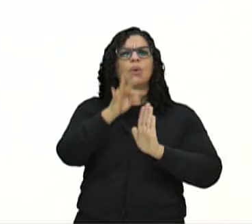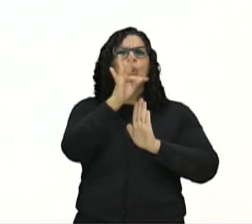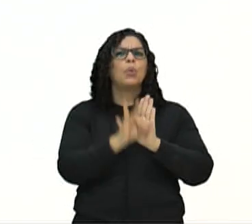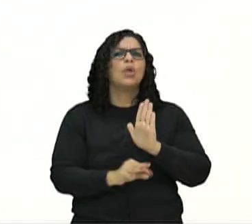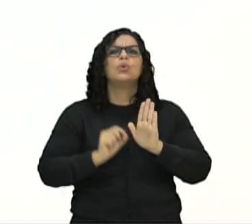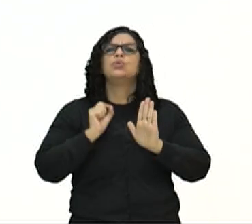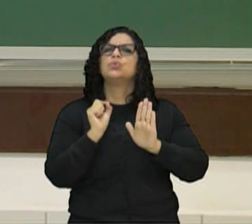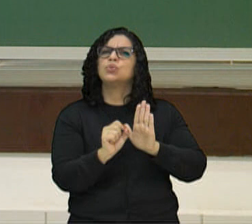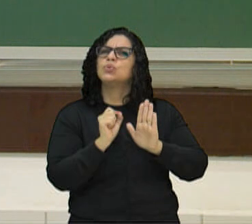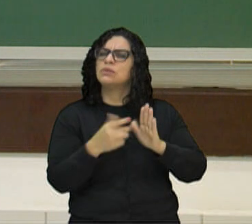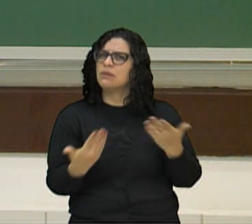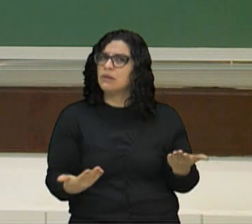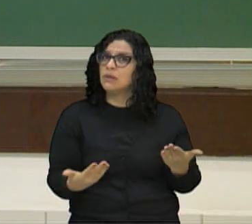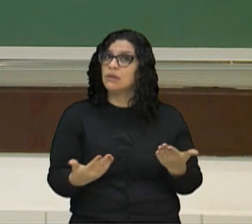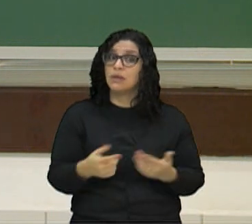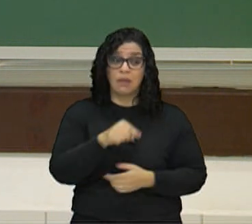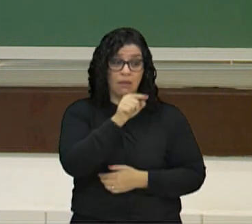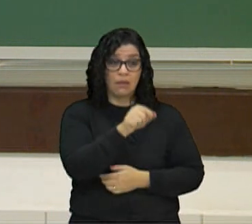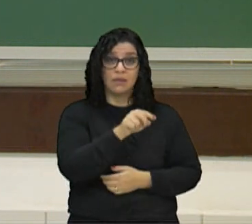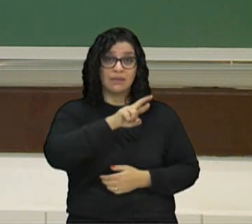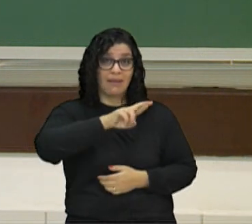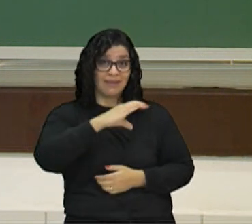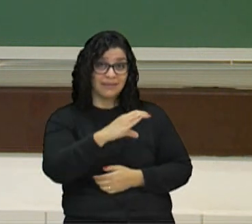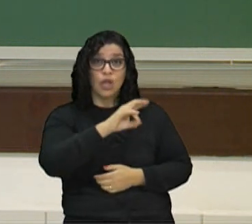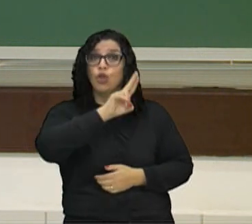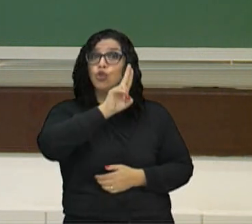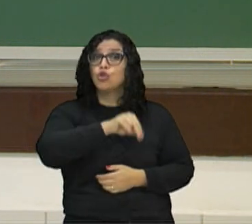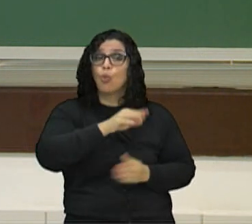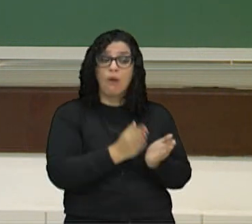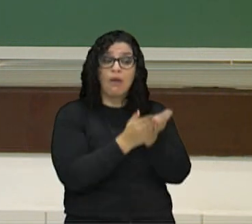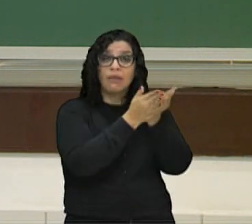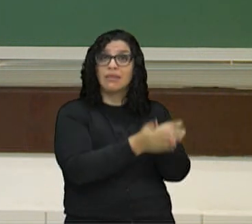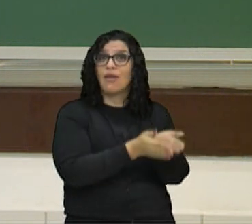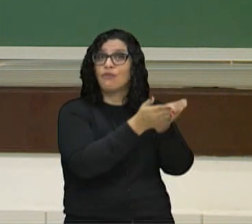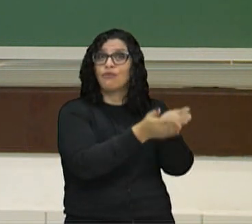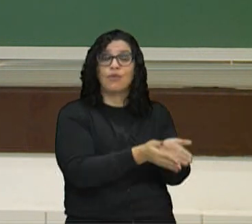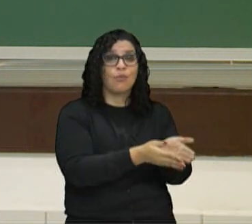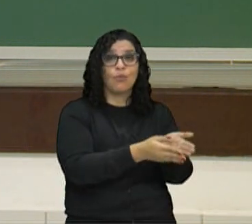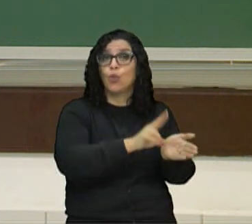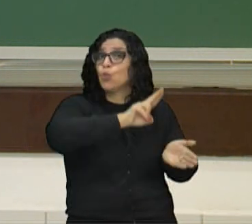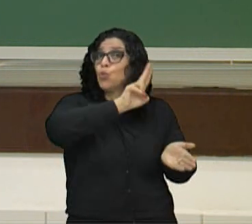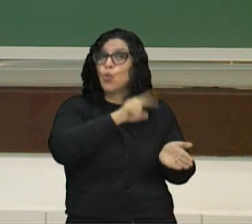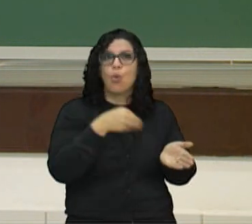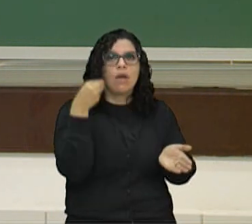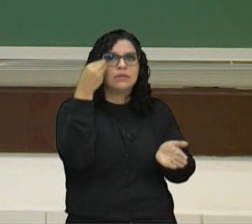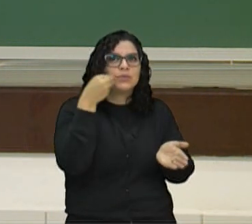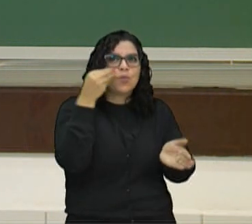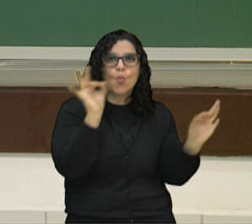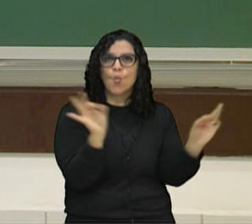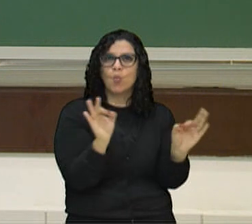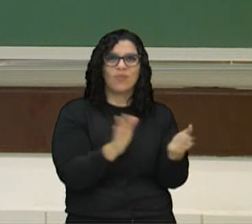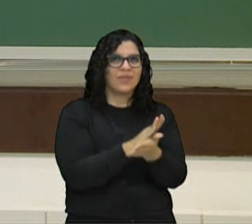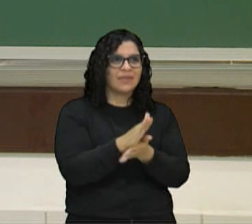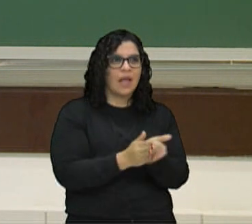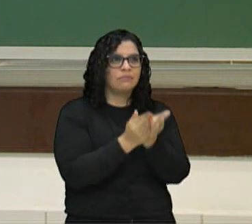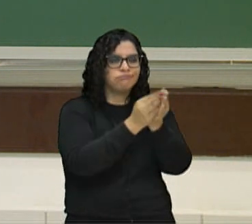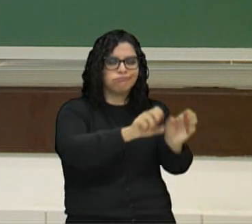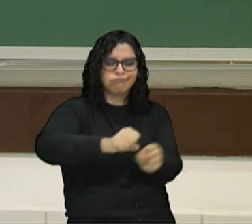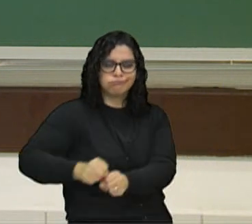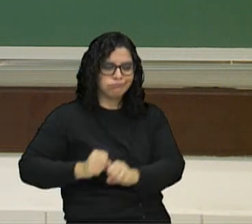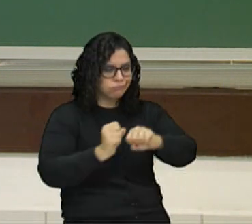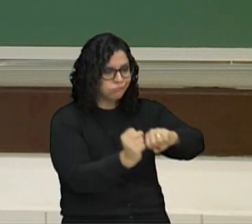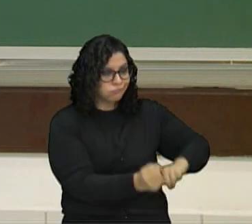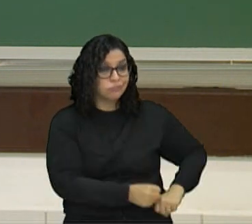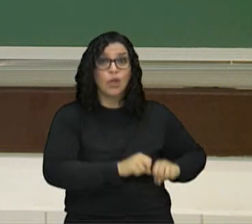texto? Como ele nunca tinha andado de navio, como nunca tinha navegado,